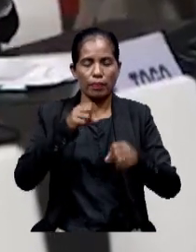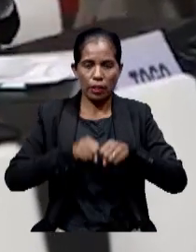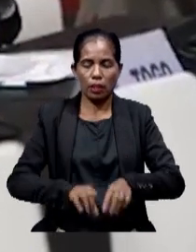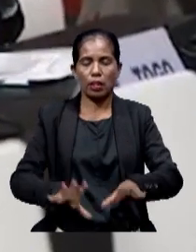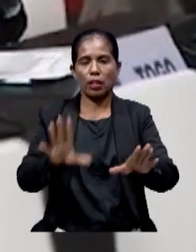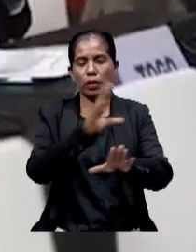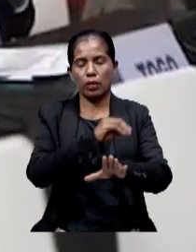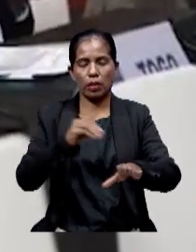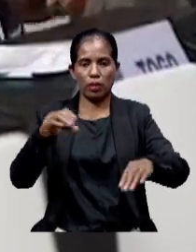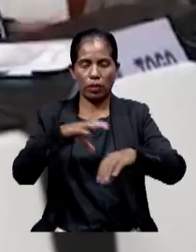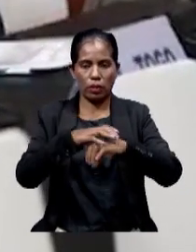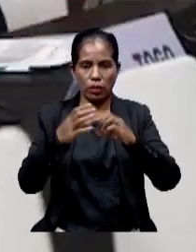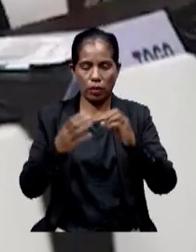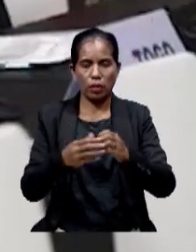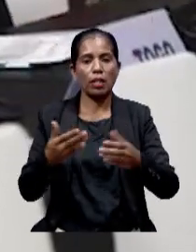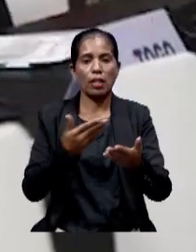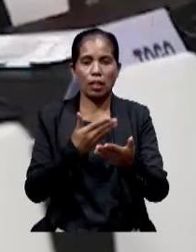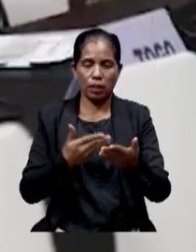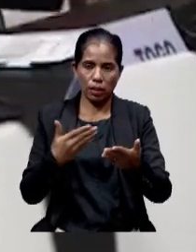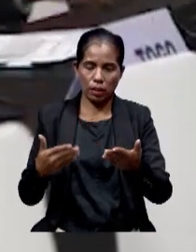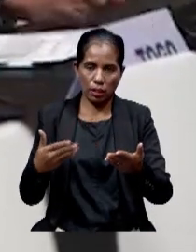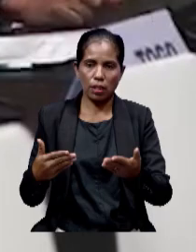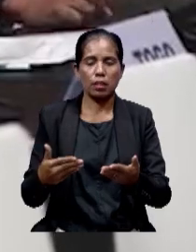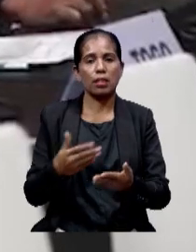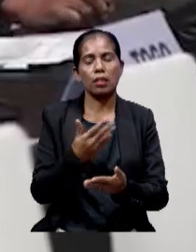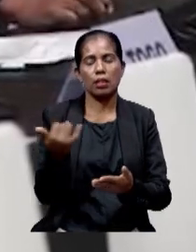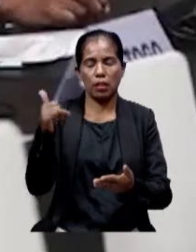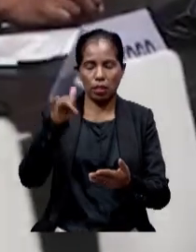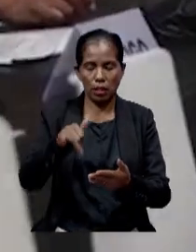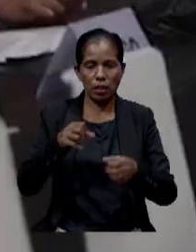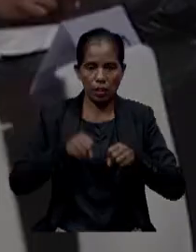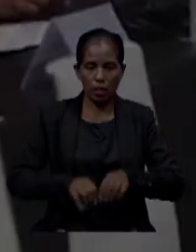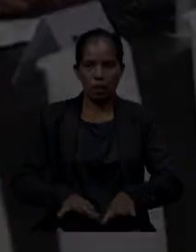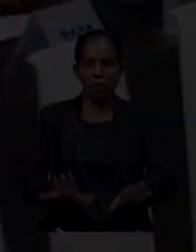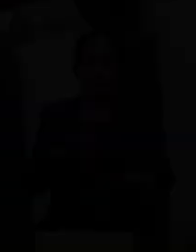taxa, no mosmo, recursos no bem, que é a Itália, taxa e o custo.